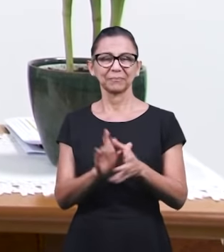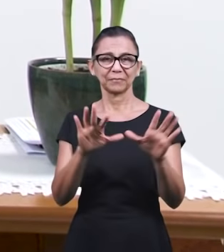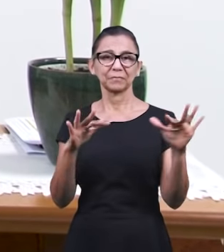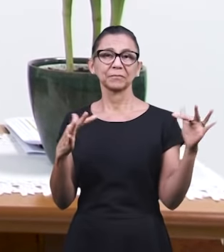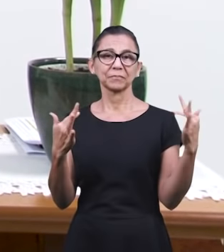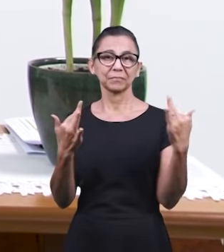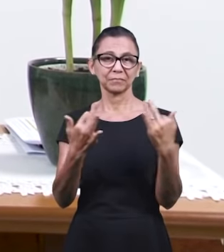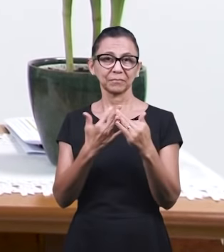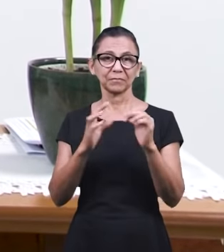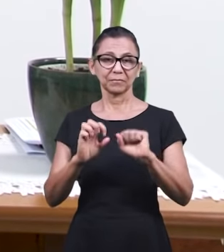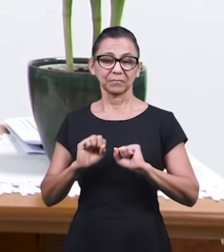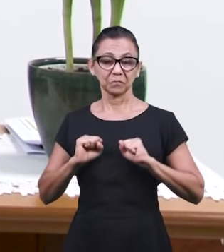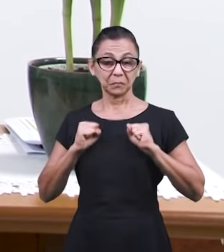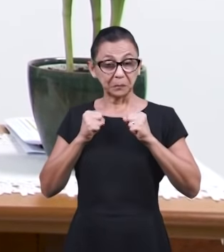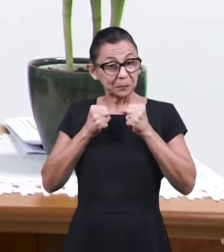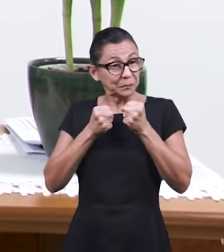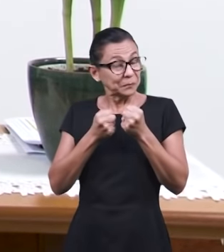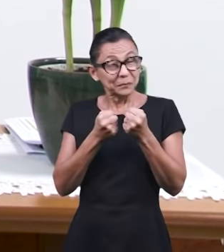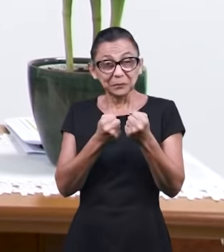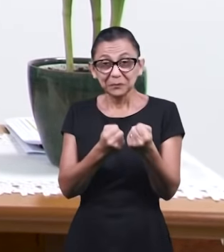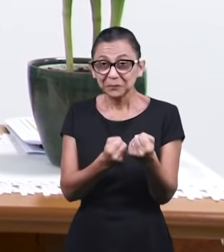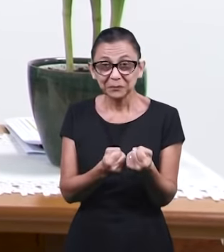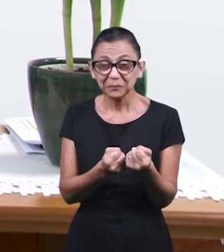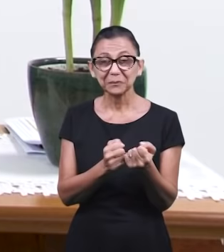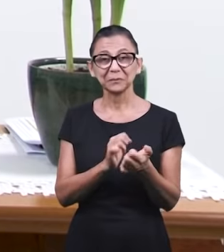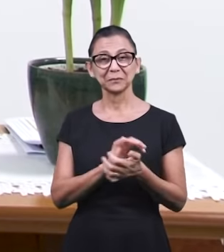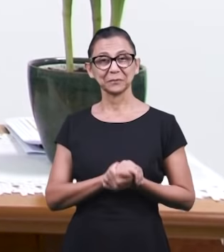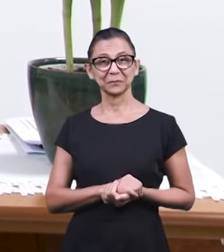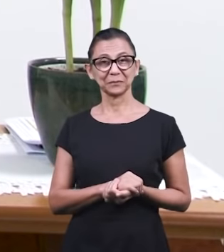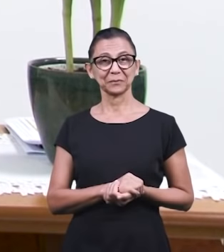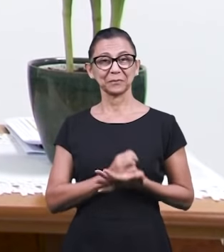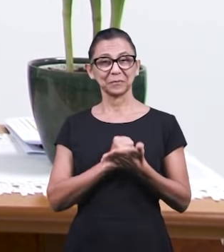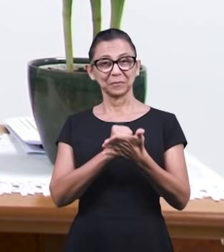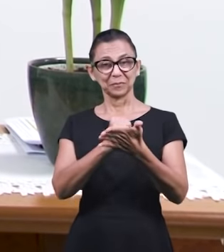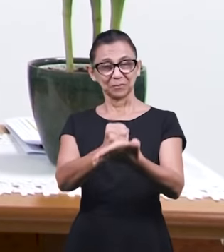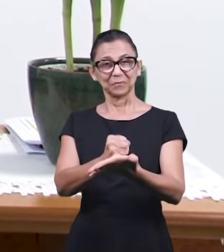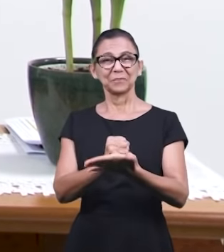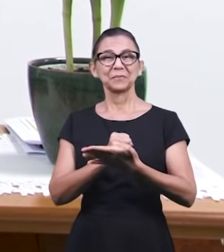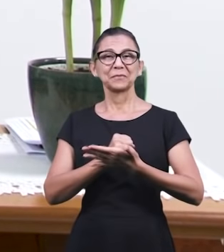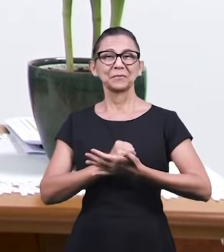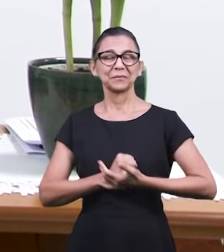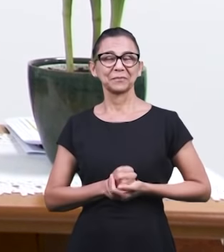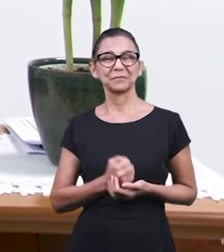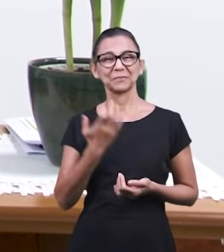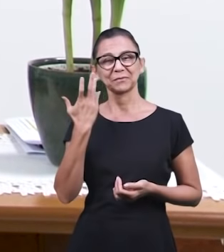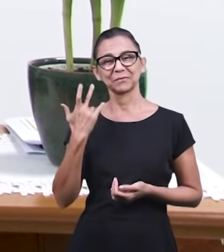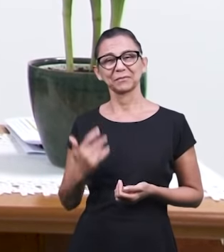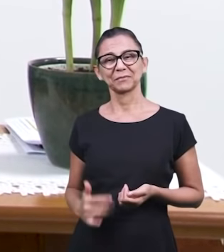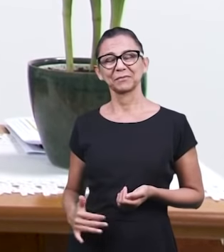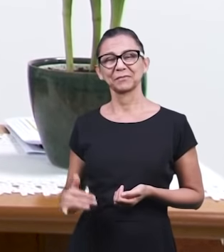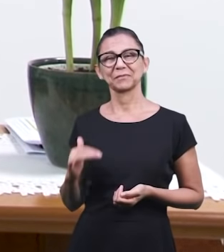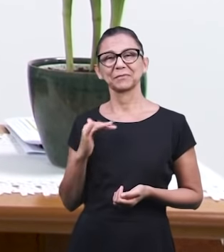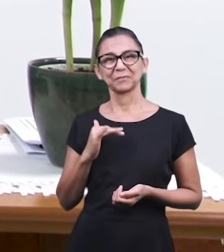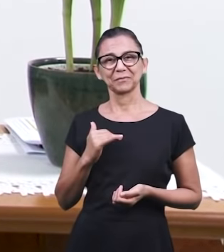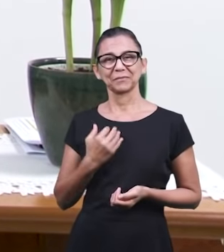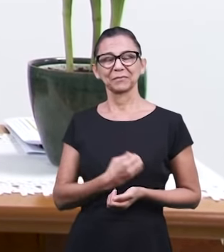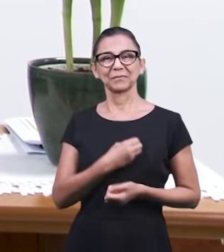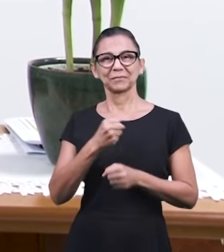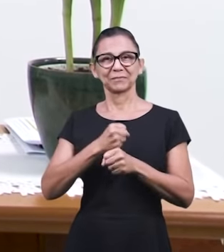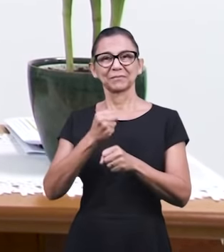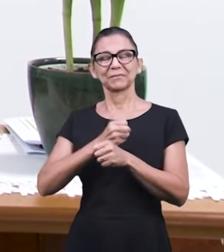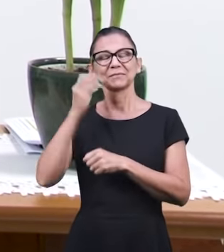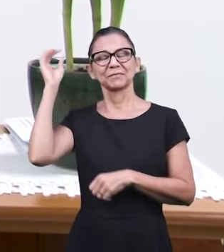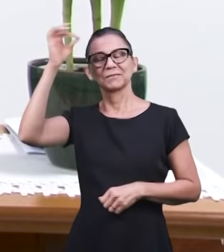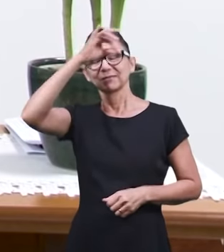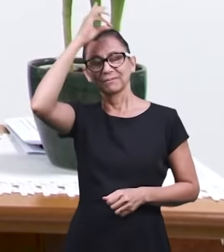pela preocupação e empenho de fazer com que eles também sejam participantes ativos da obra do Espírito